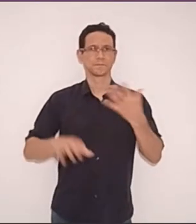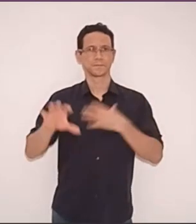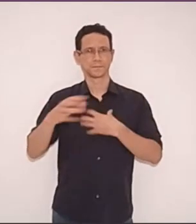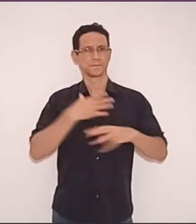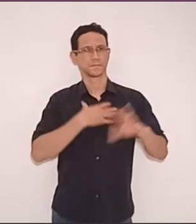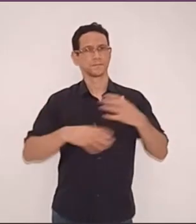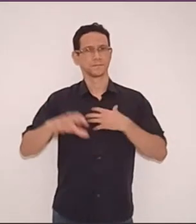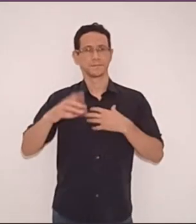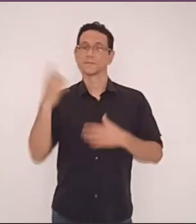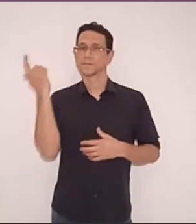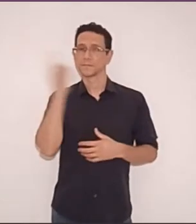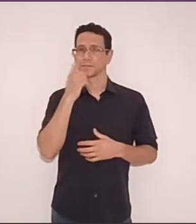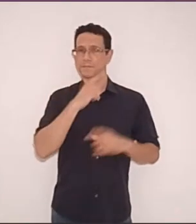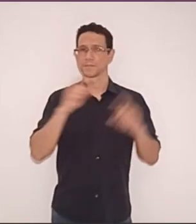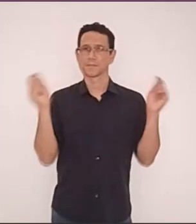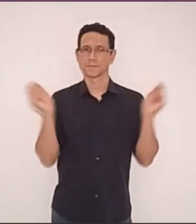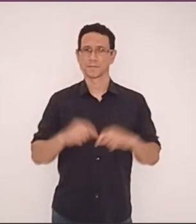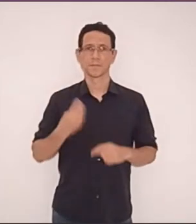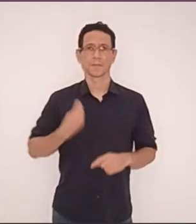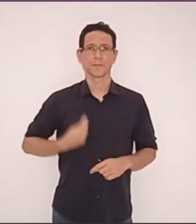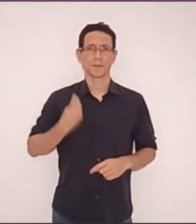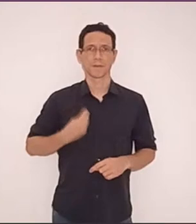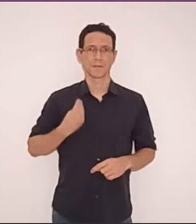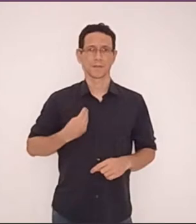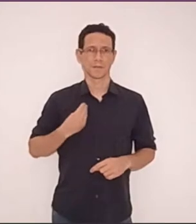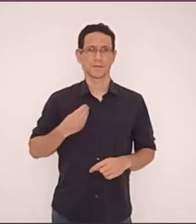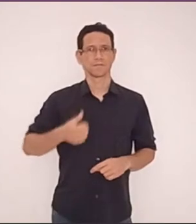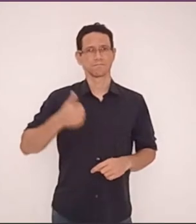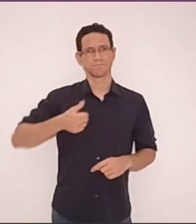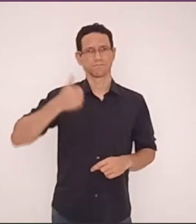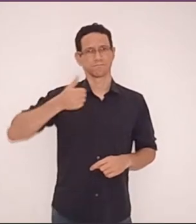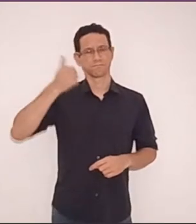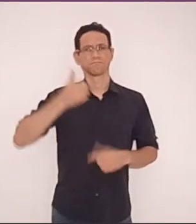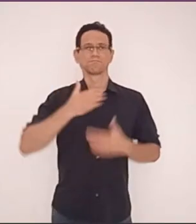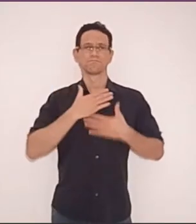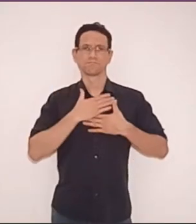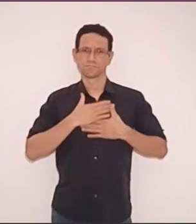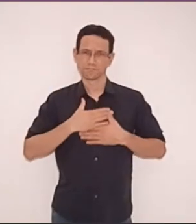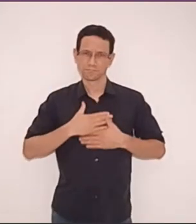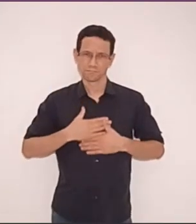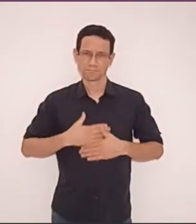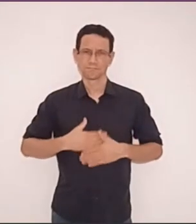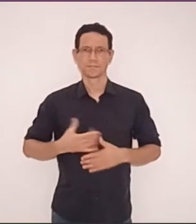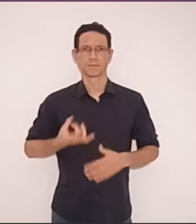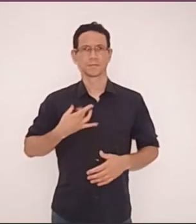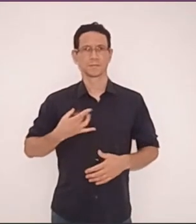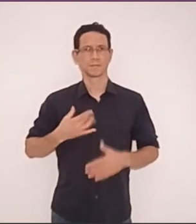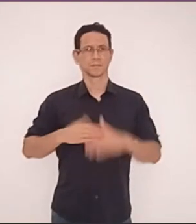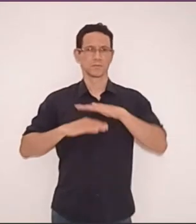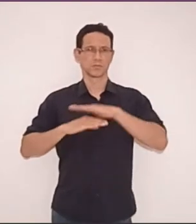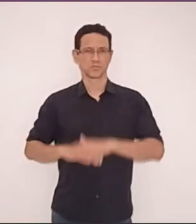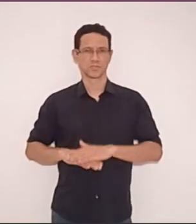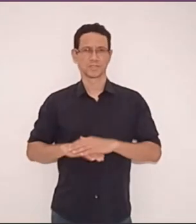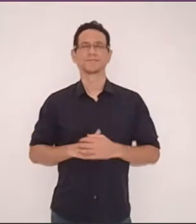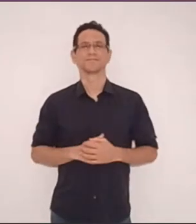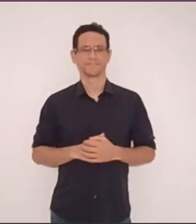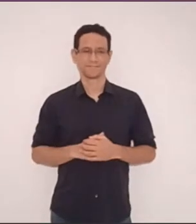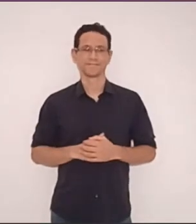ao virgens porta aqui um pouco mais confortável no campo mesmo